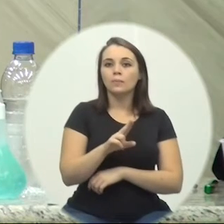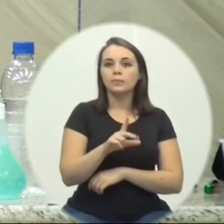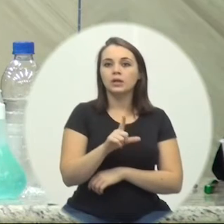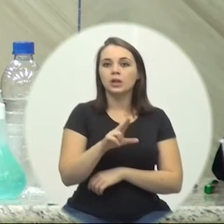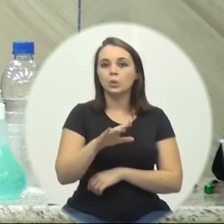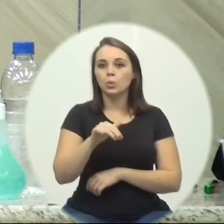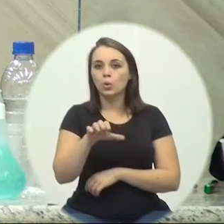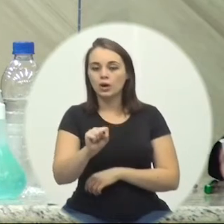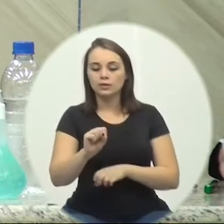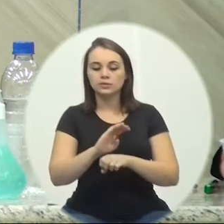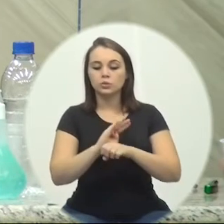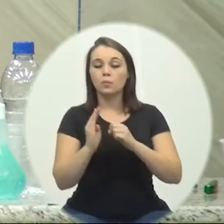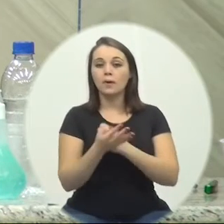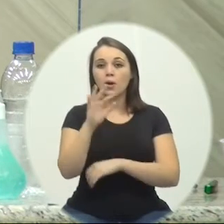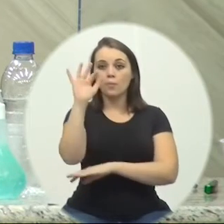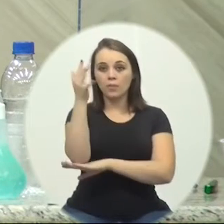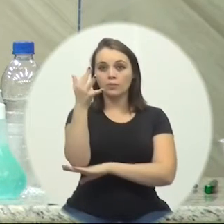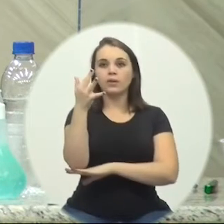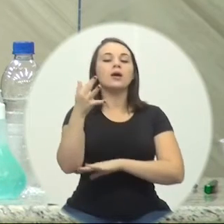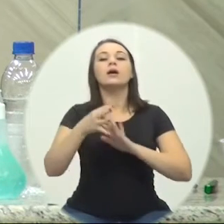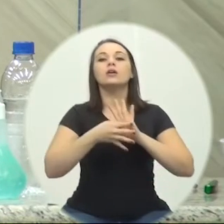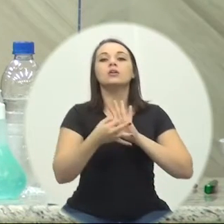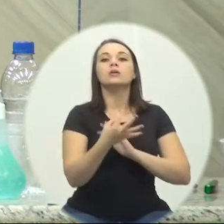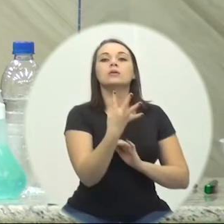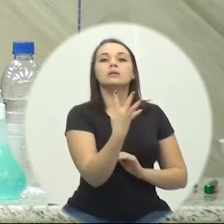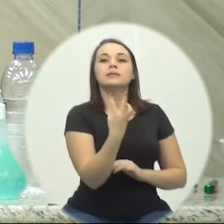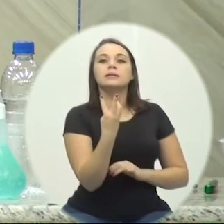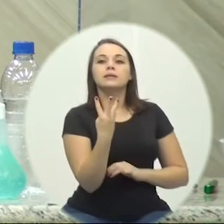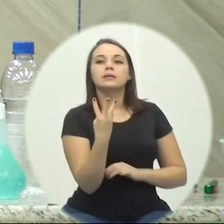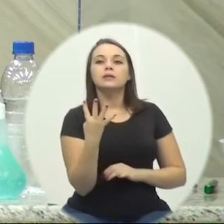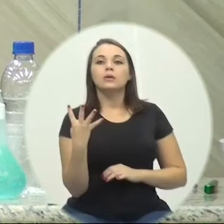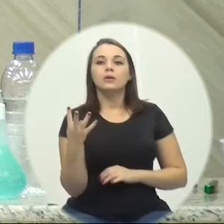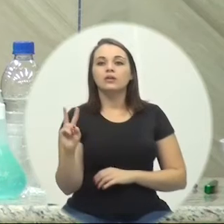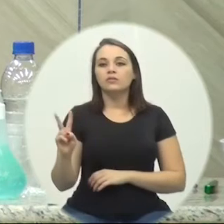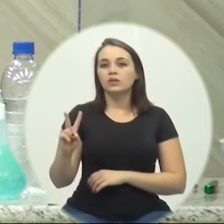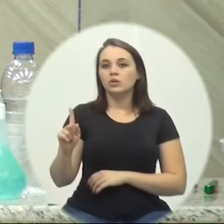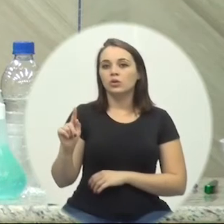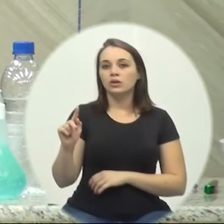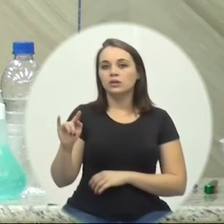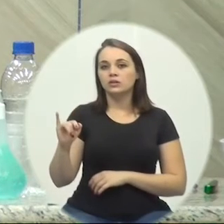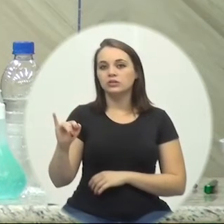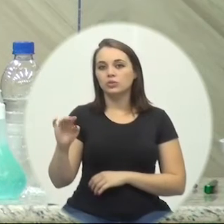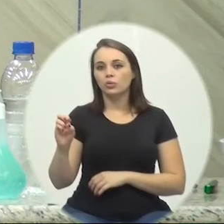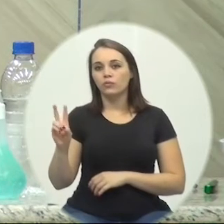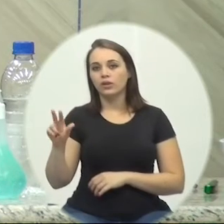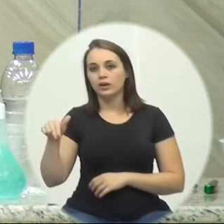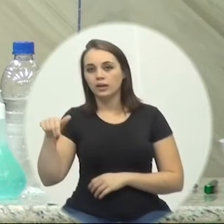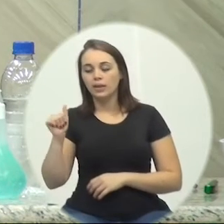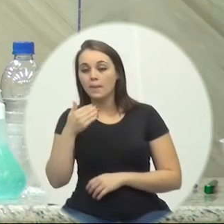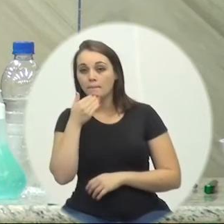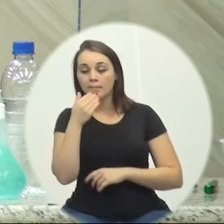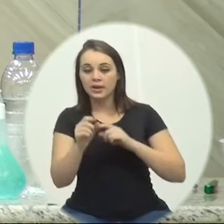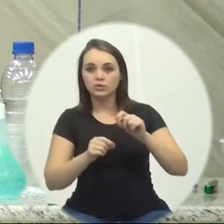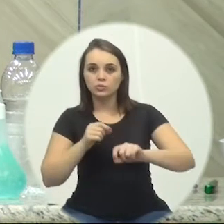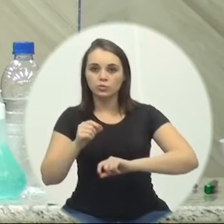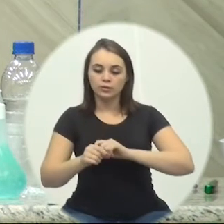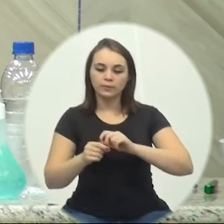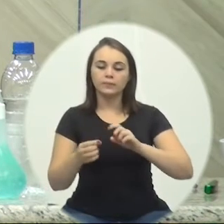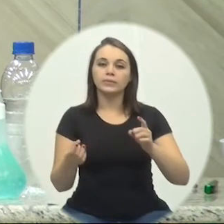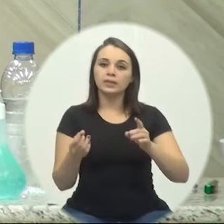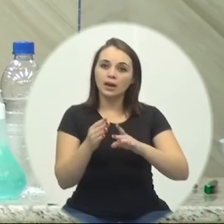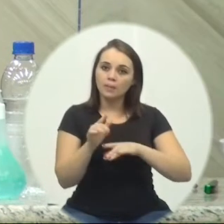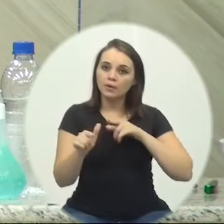Próspera. Indicação 434-2021, autora vereadora Giovana Vito Mondardo, retomada na conclusão das obras